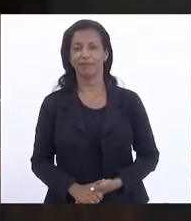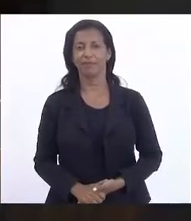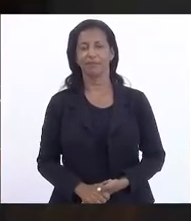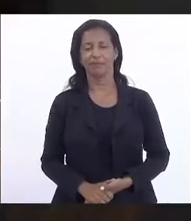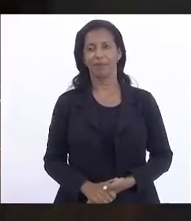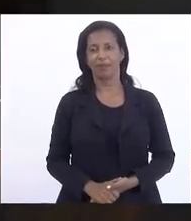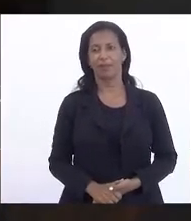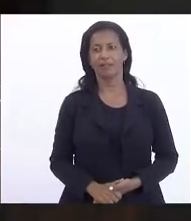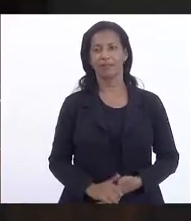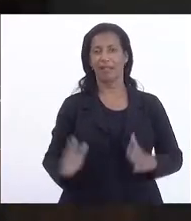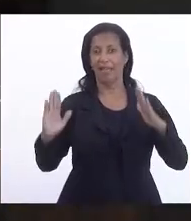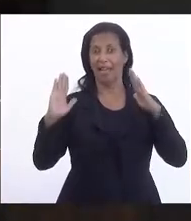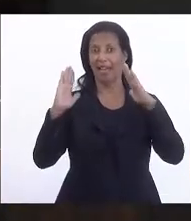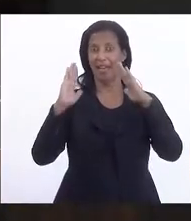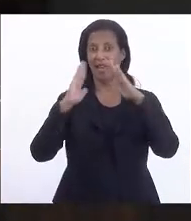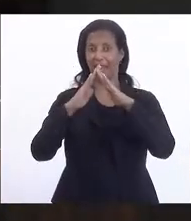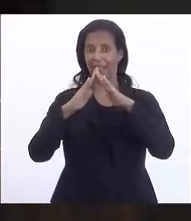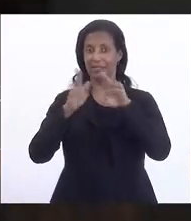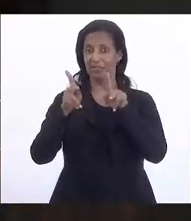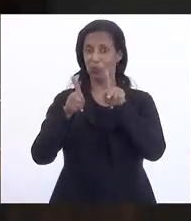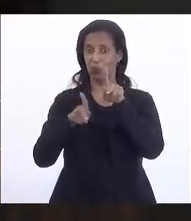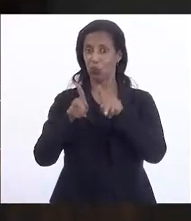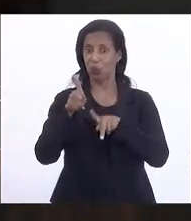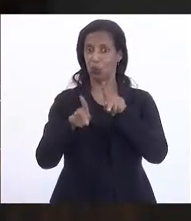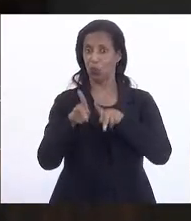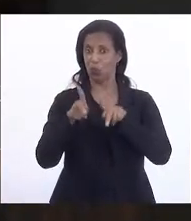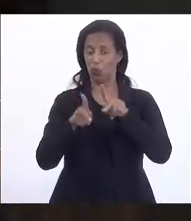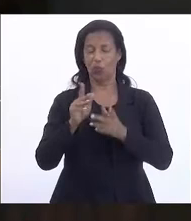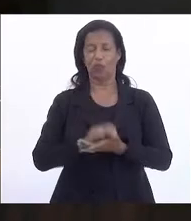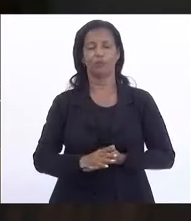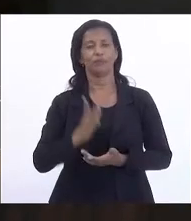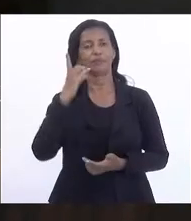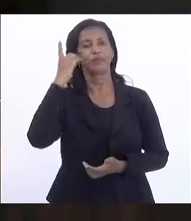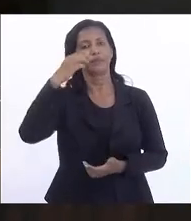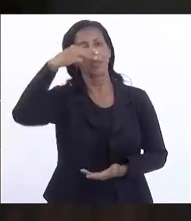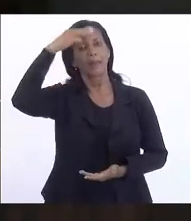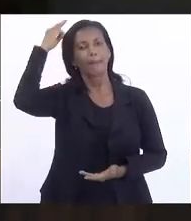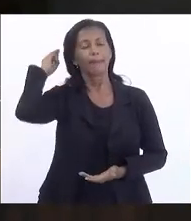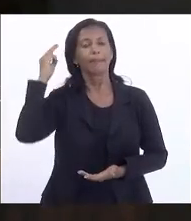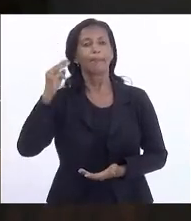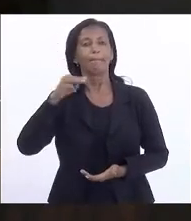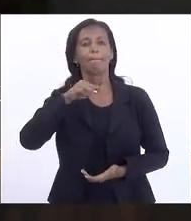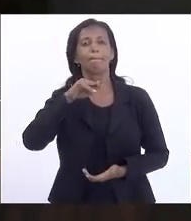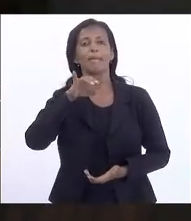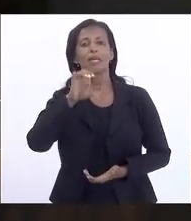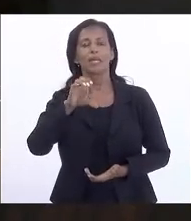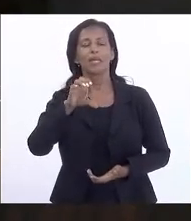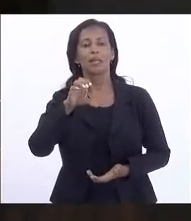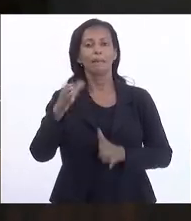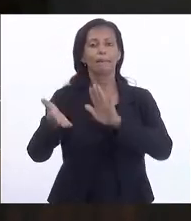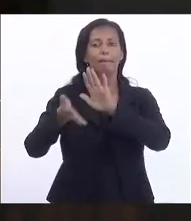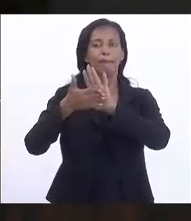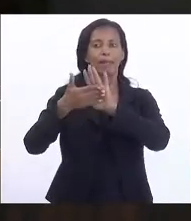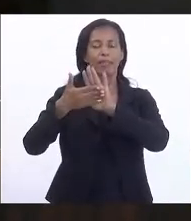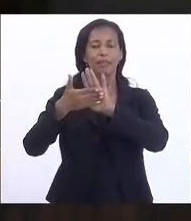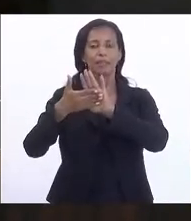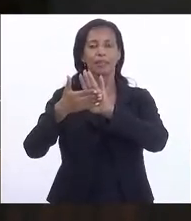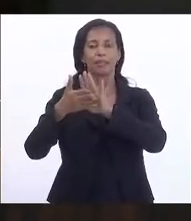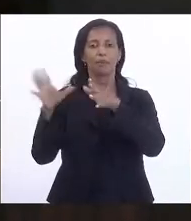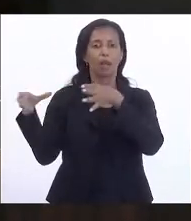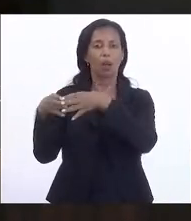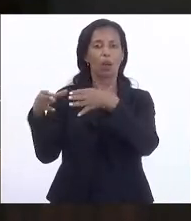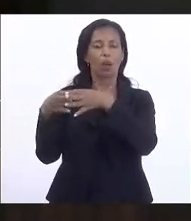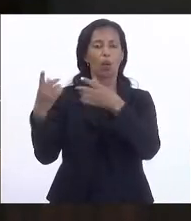Casa do Povo. Deputado Carlos Mink, para emitir parecer sobre as emendas pela